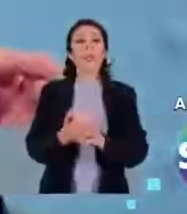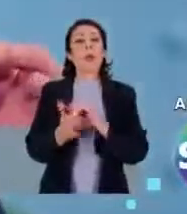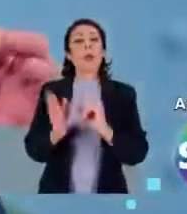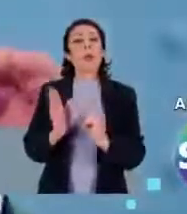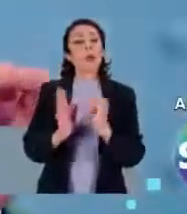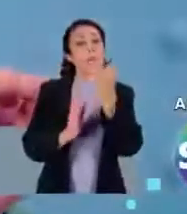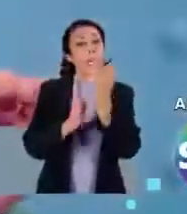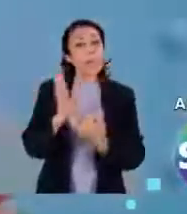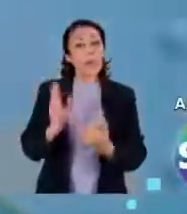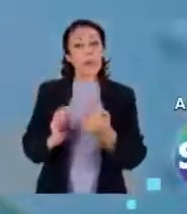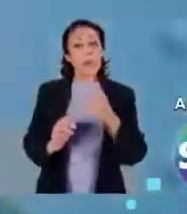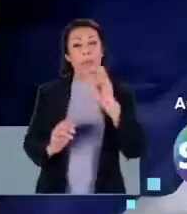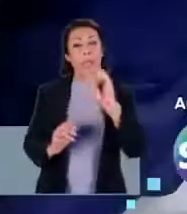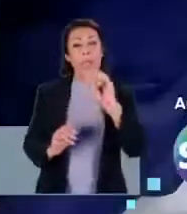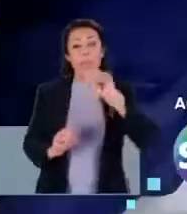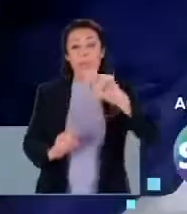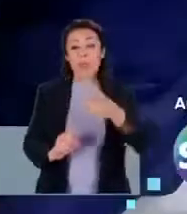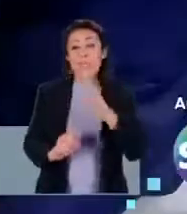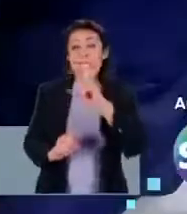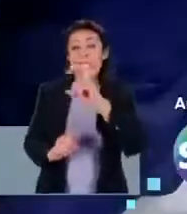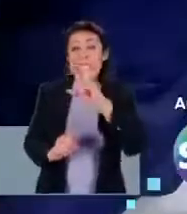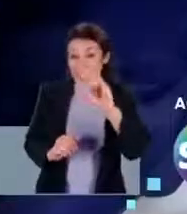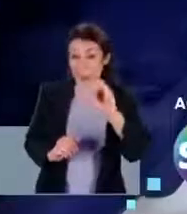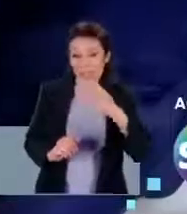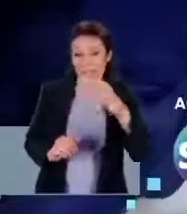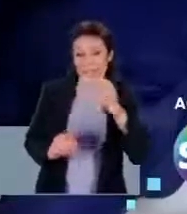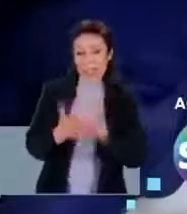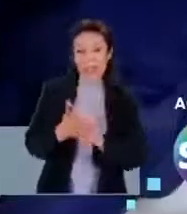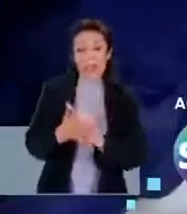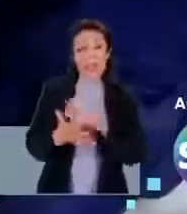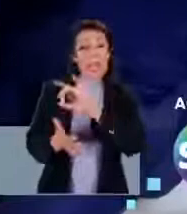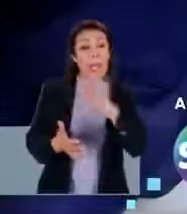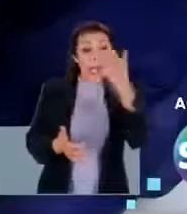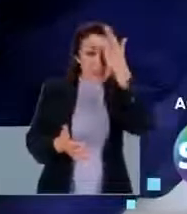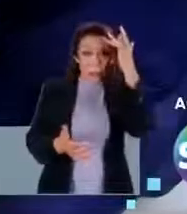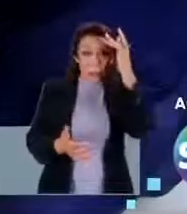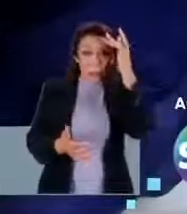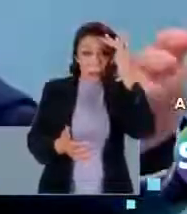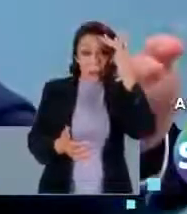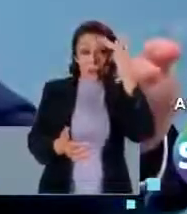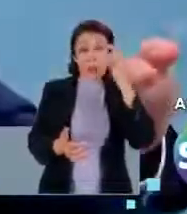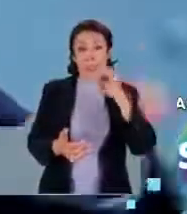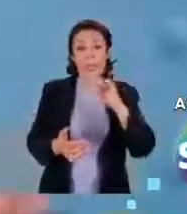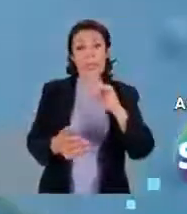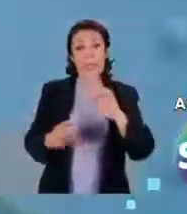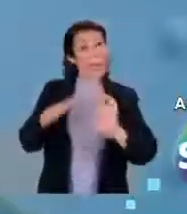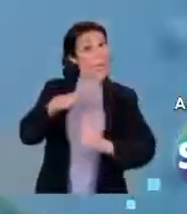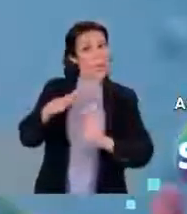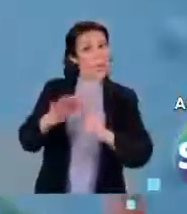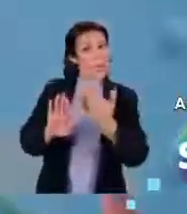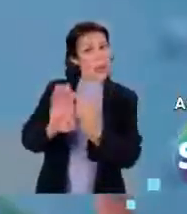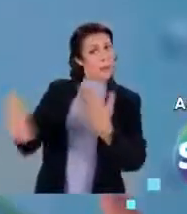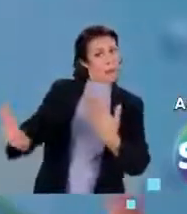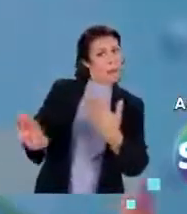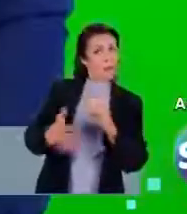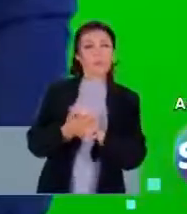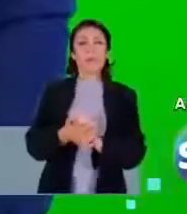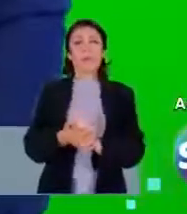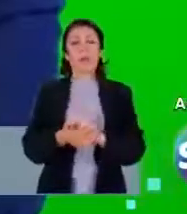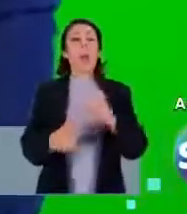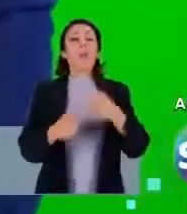50 centavo Ratinho sobre cada 100 reais apenas na pessoa física deixa as empresas livre livre e só na